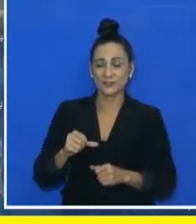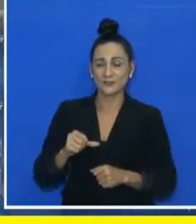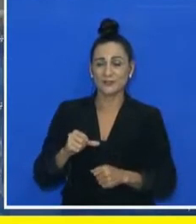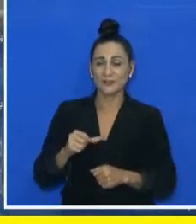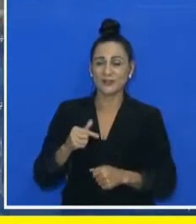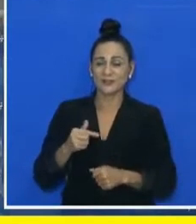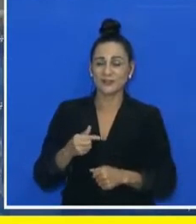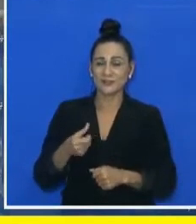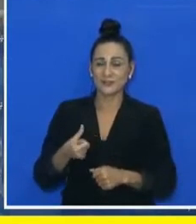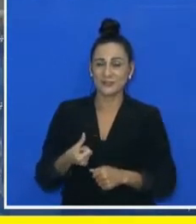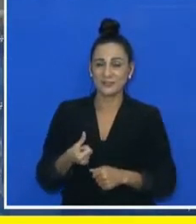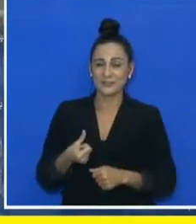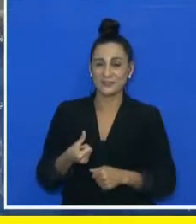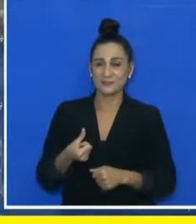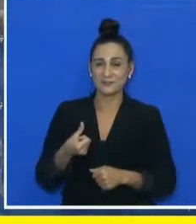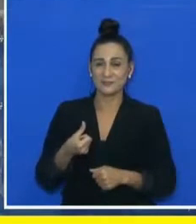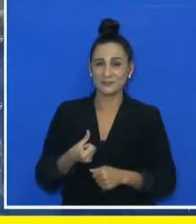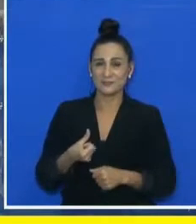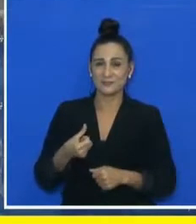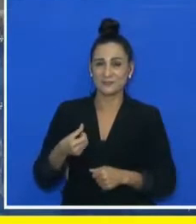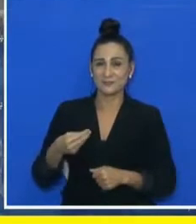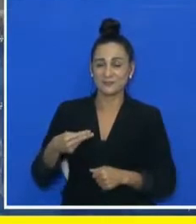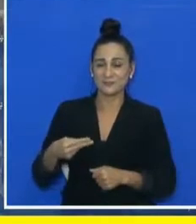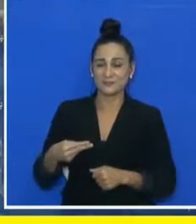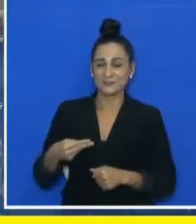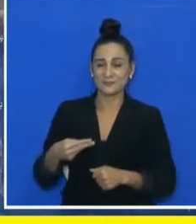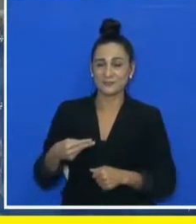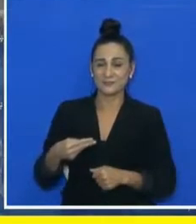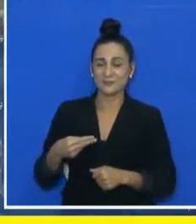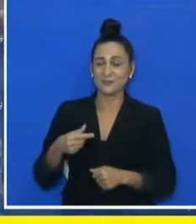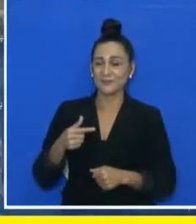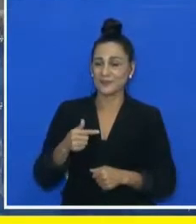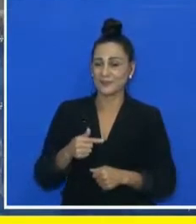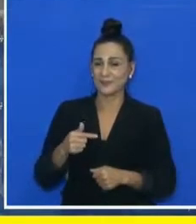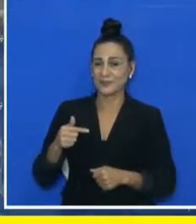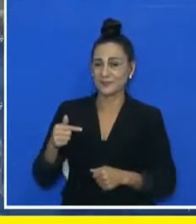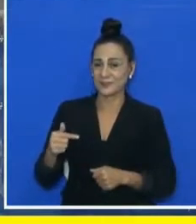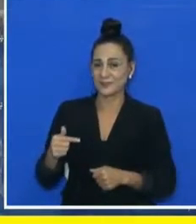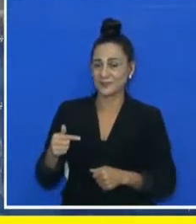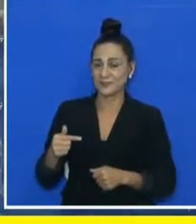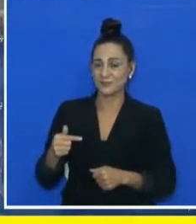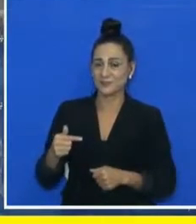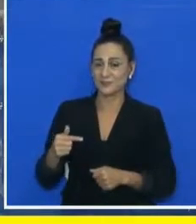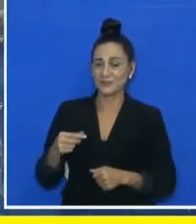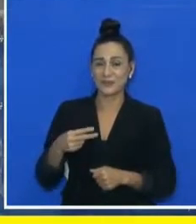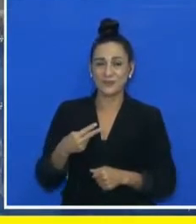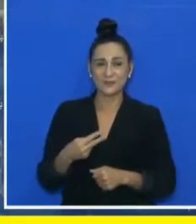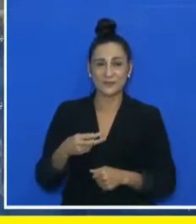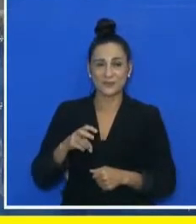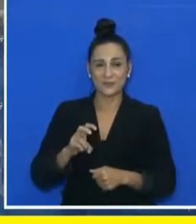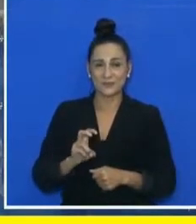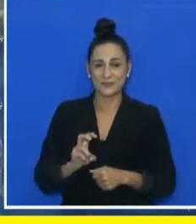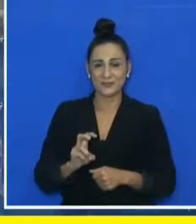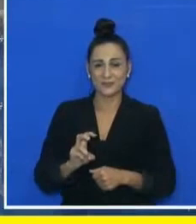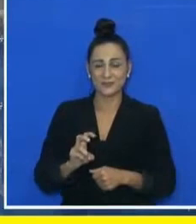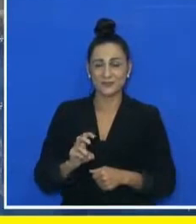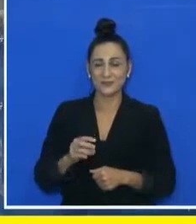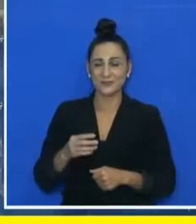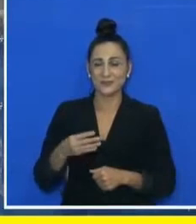39, 76, 62, 77,